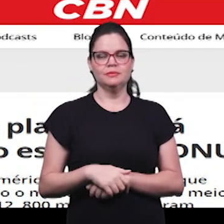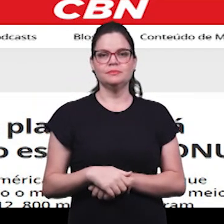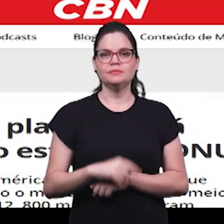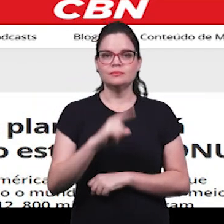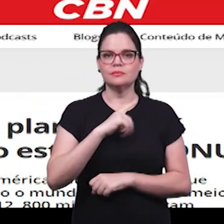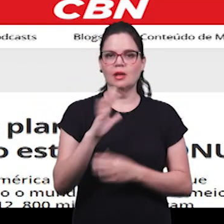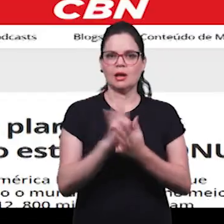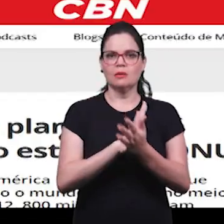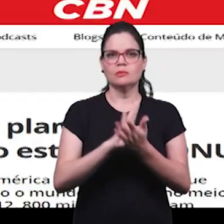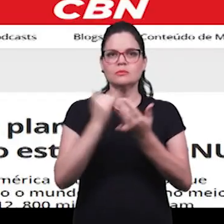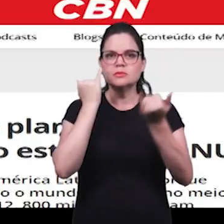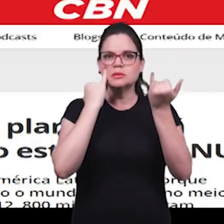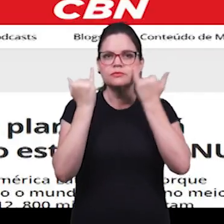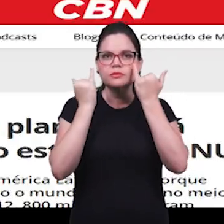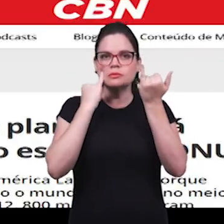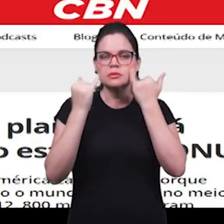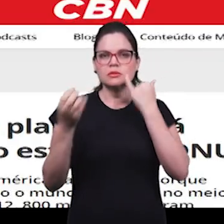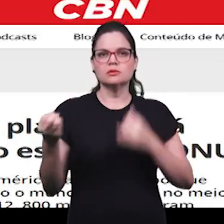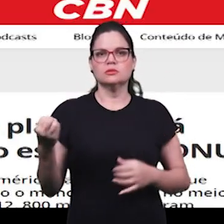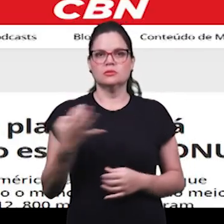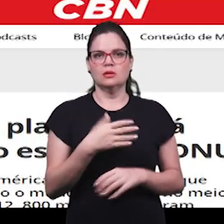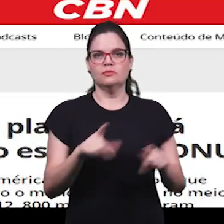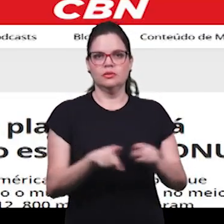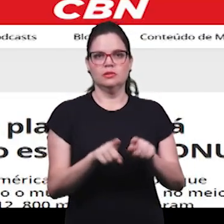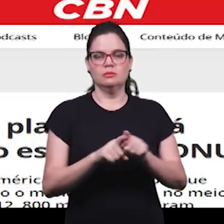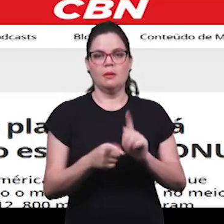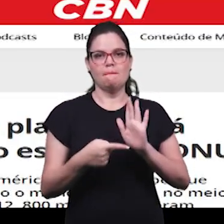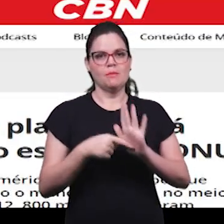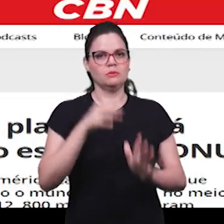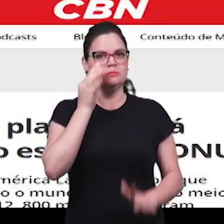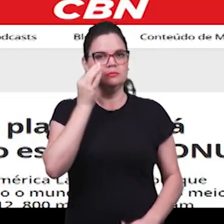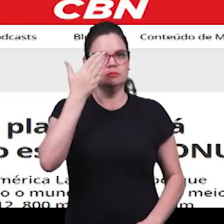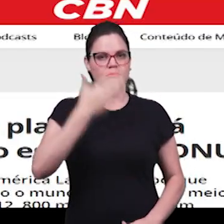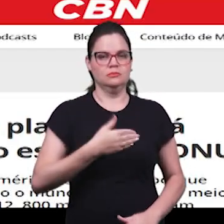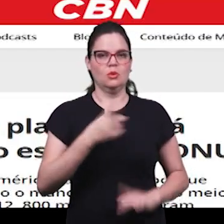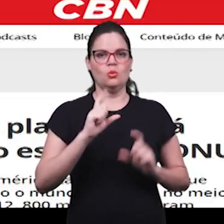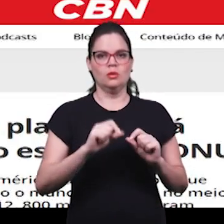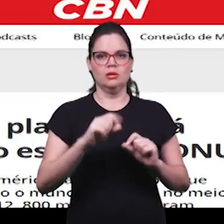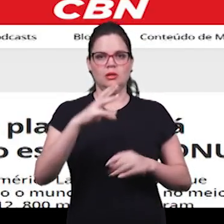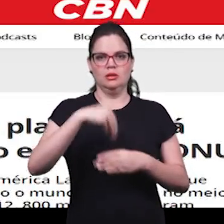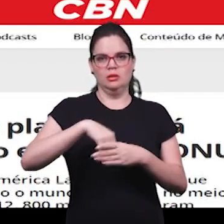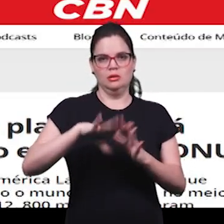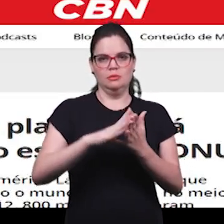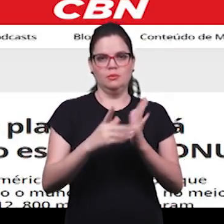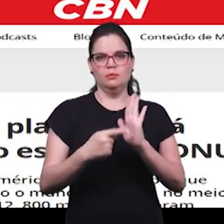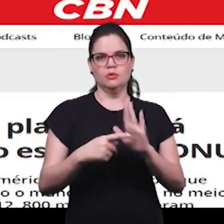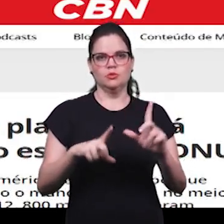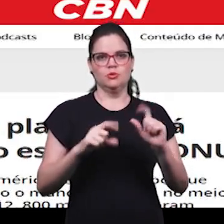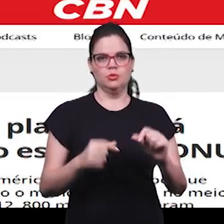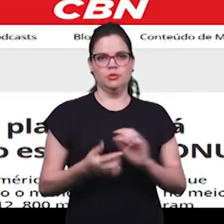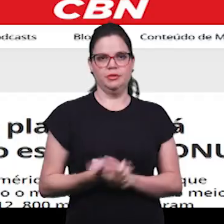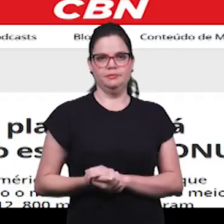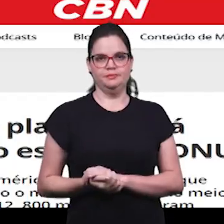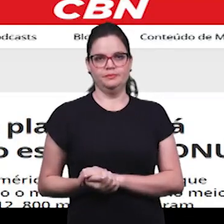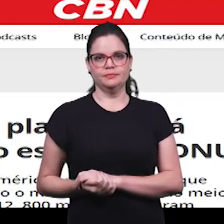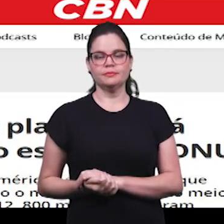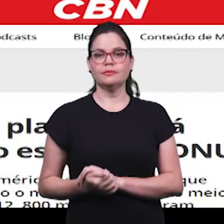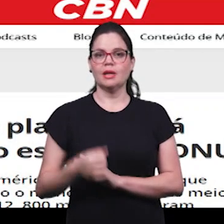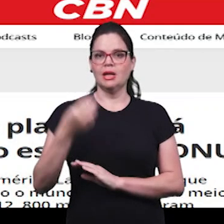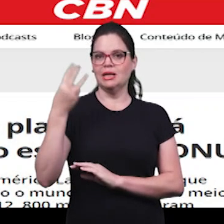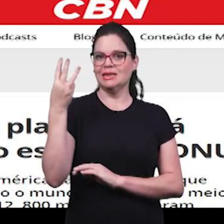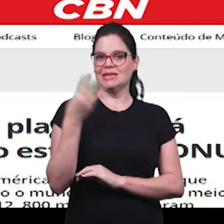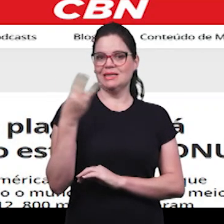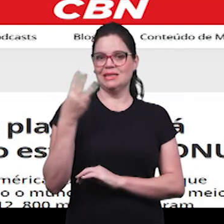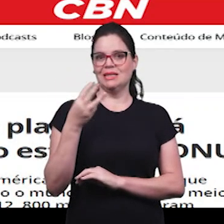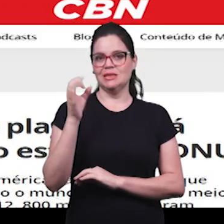inclusive, confirma aquilo que está escrito na Bíblia, que diz o seguinte, olha, 1/3 dos rios do planeta